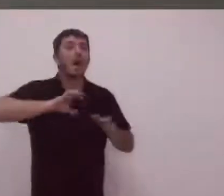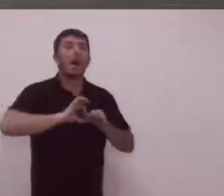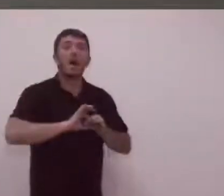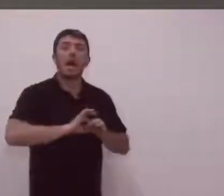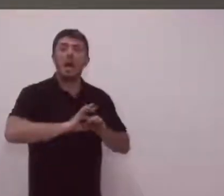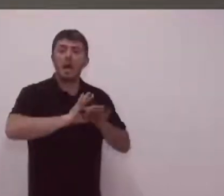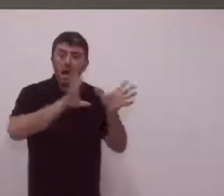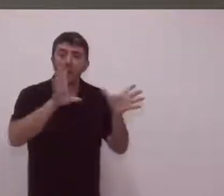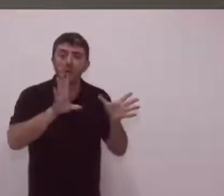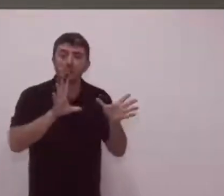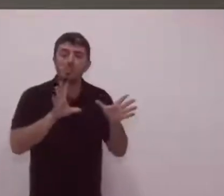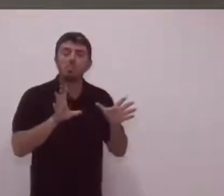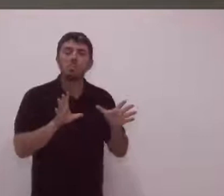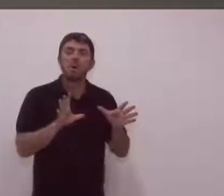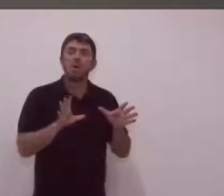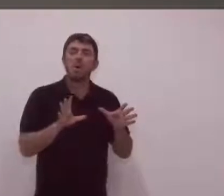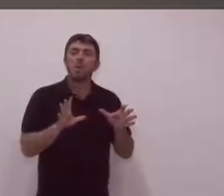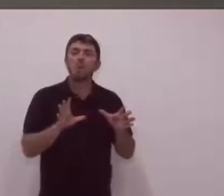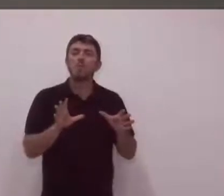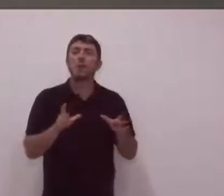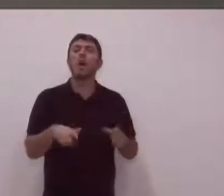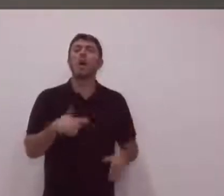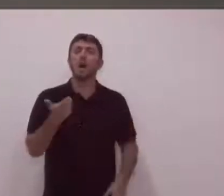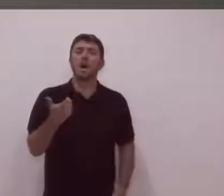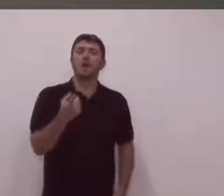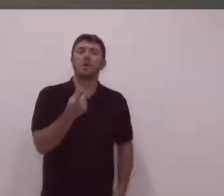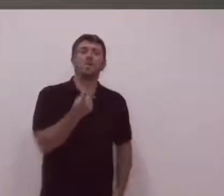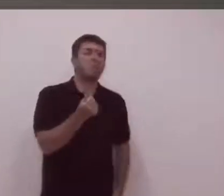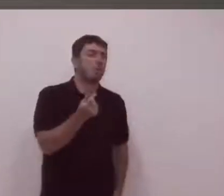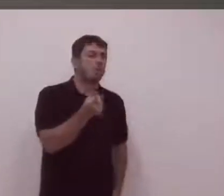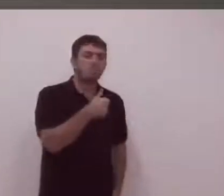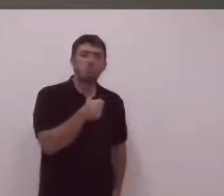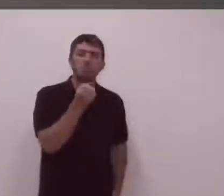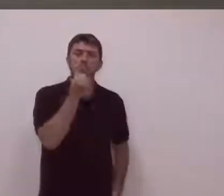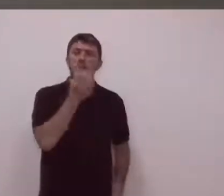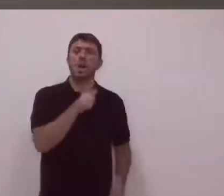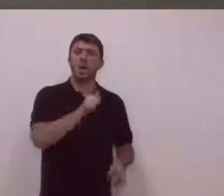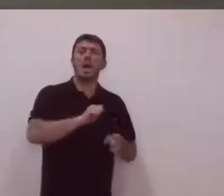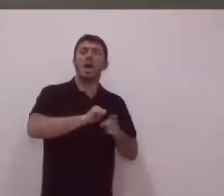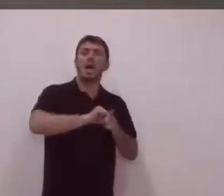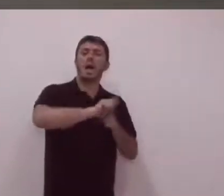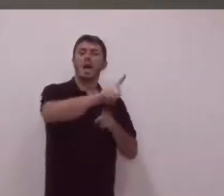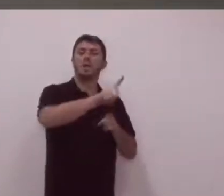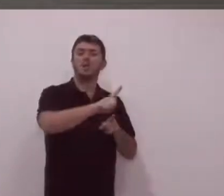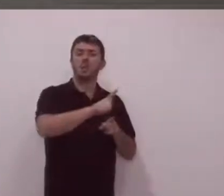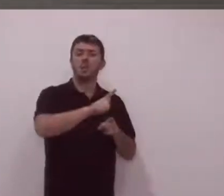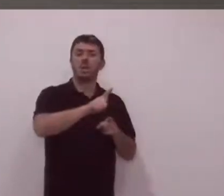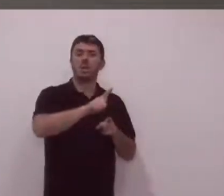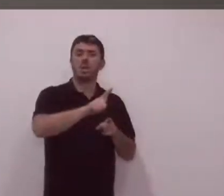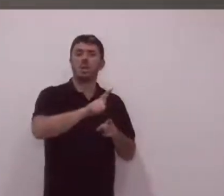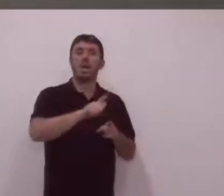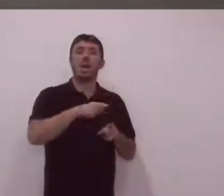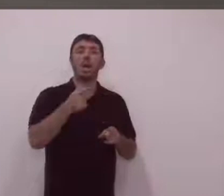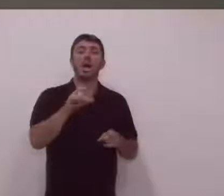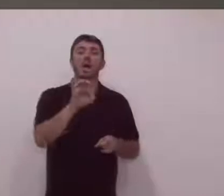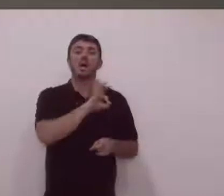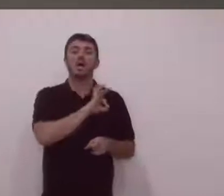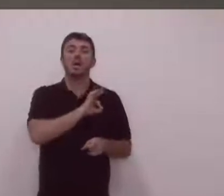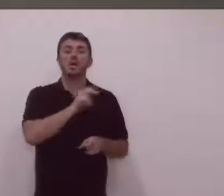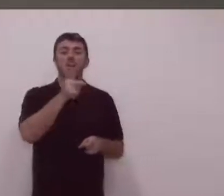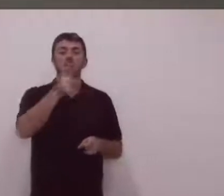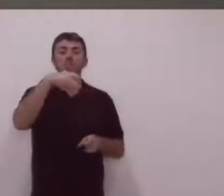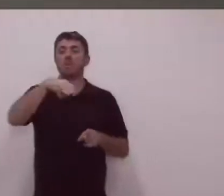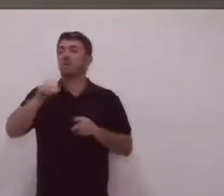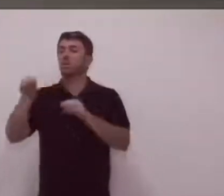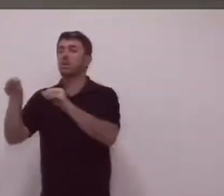faz o valor é de mercado verifica aluga-se o prédio daí a polícia não muda daí vai